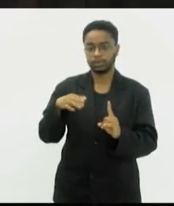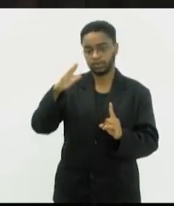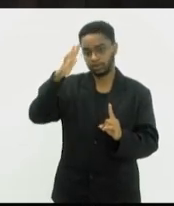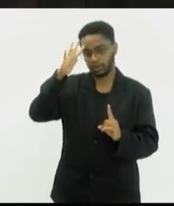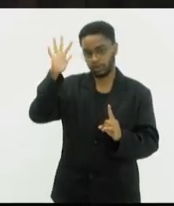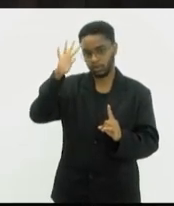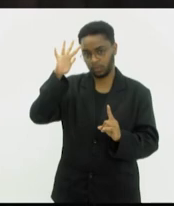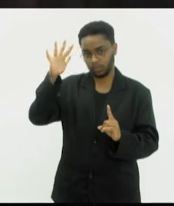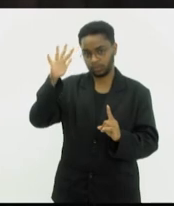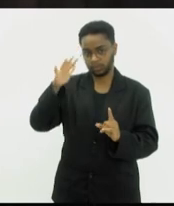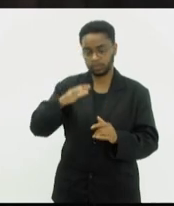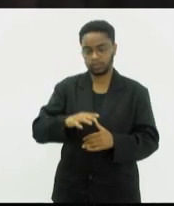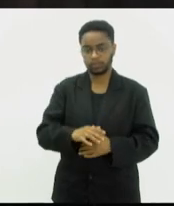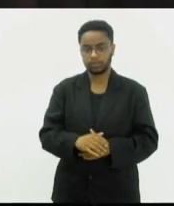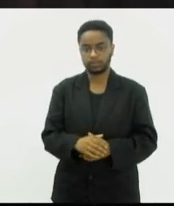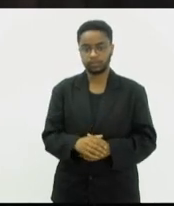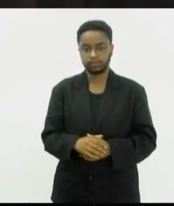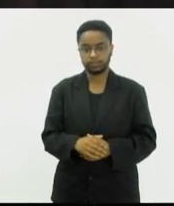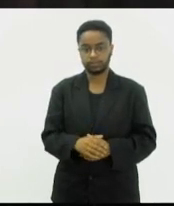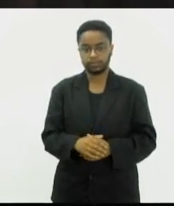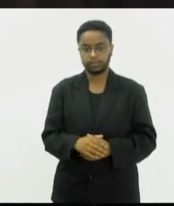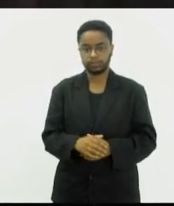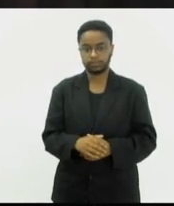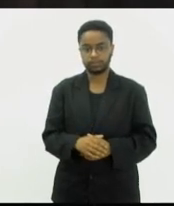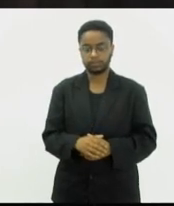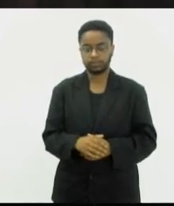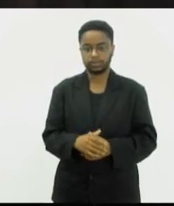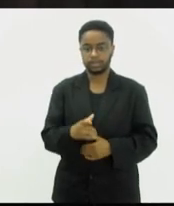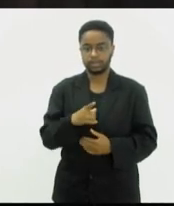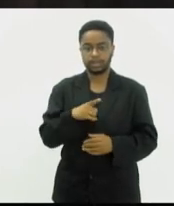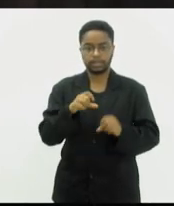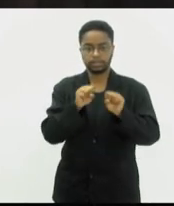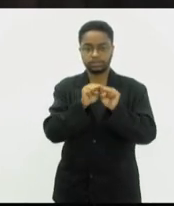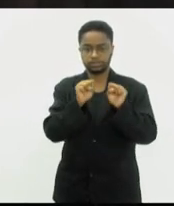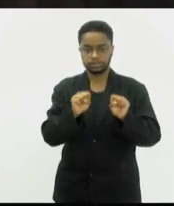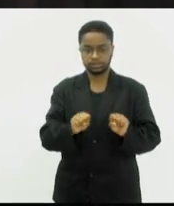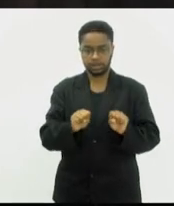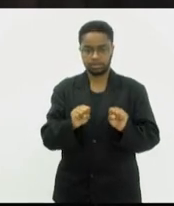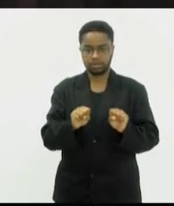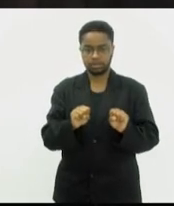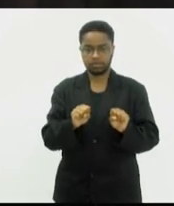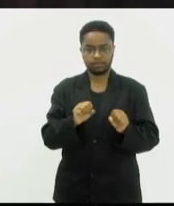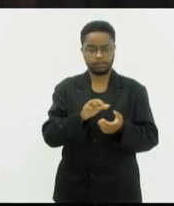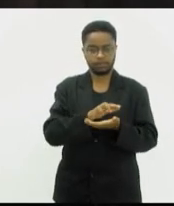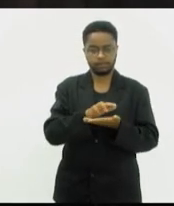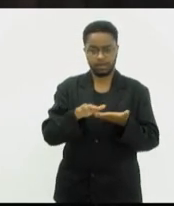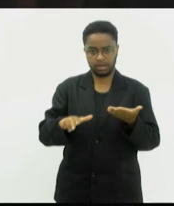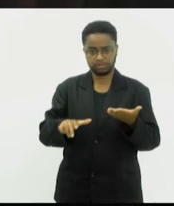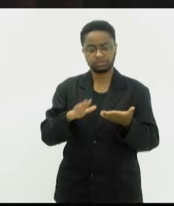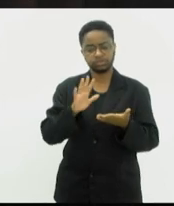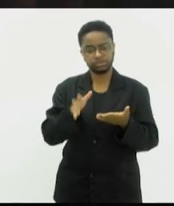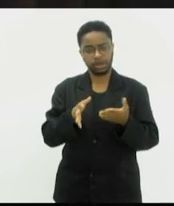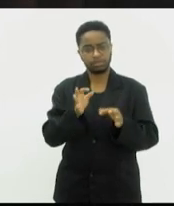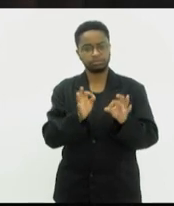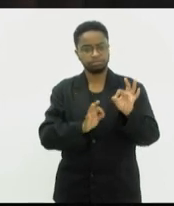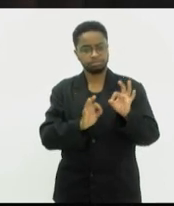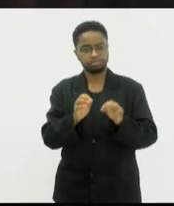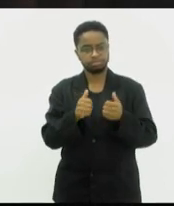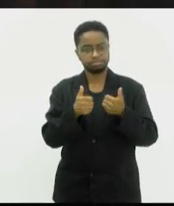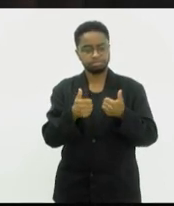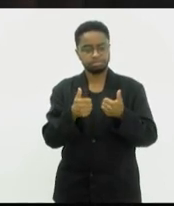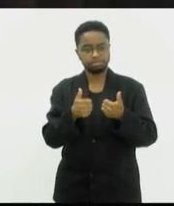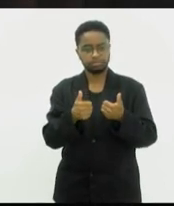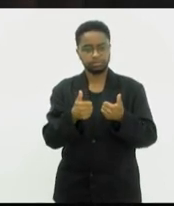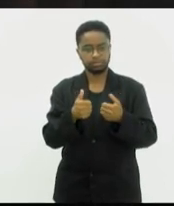teórico, nos sistemas de pesos e contrapesos, está muito bem engendrado, né?